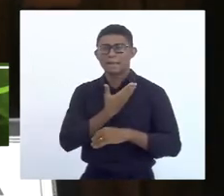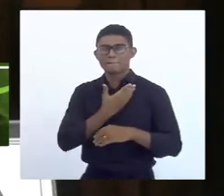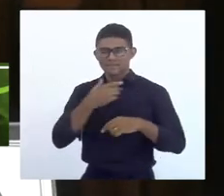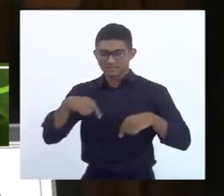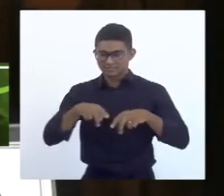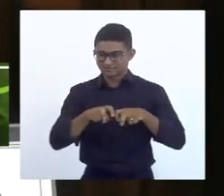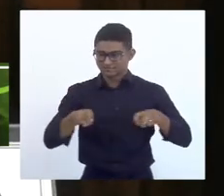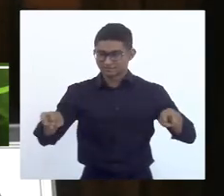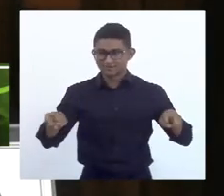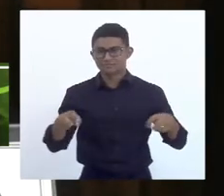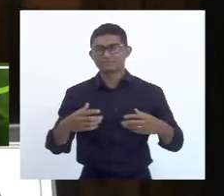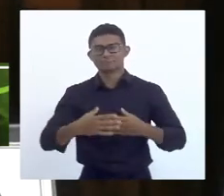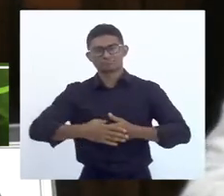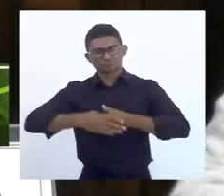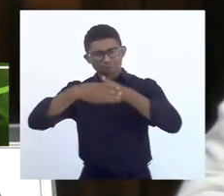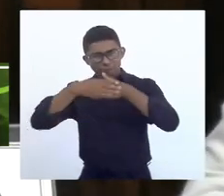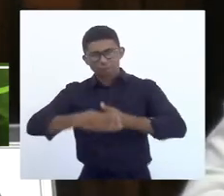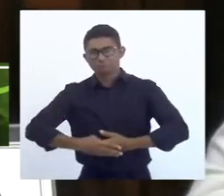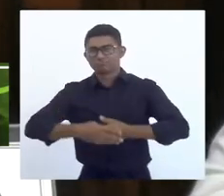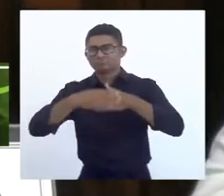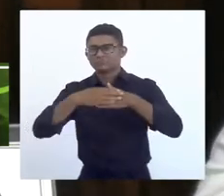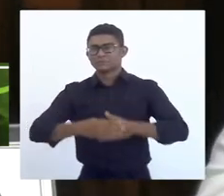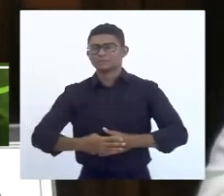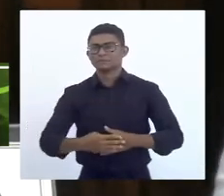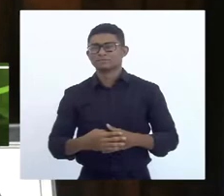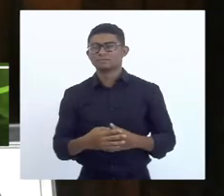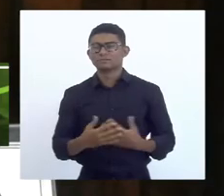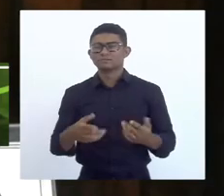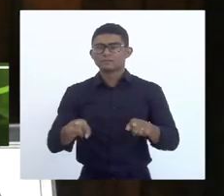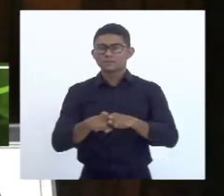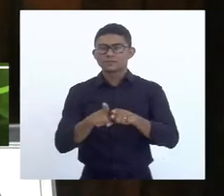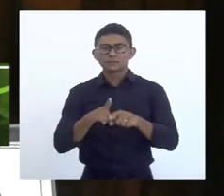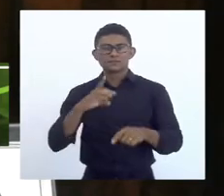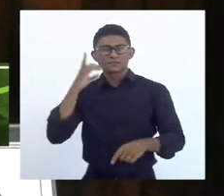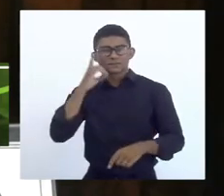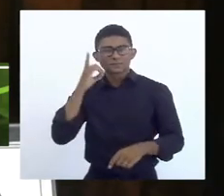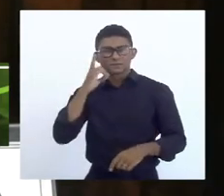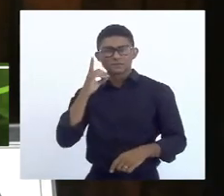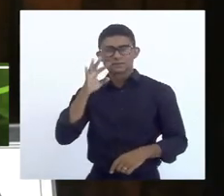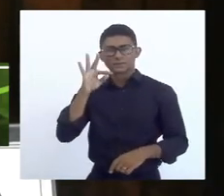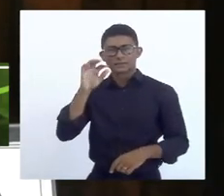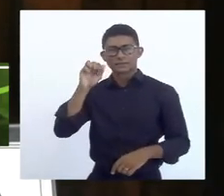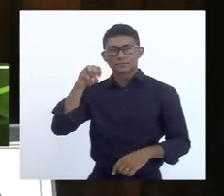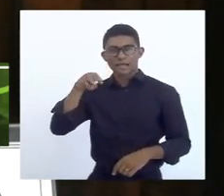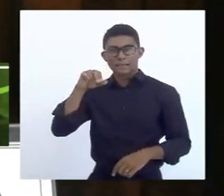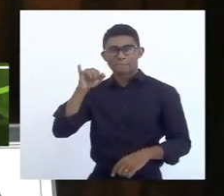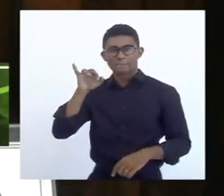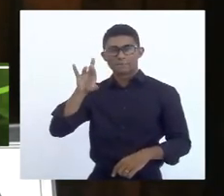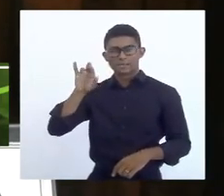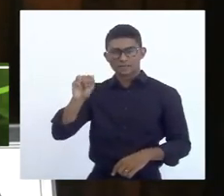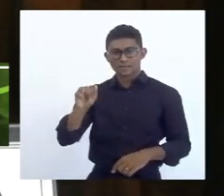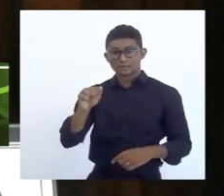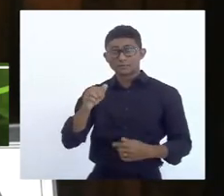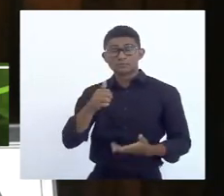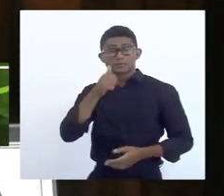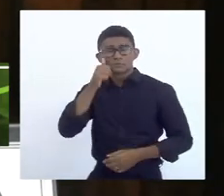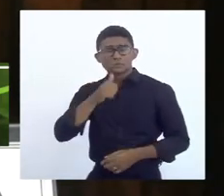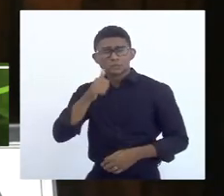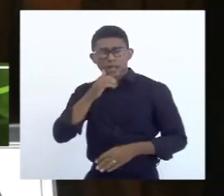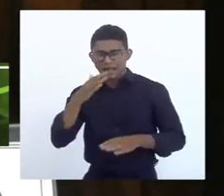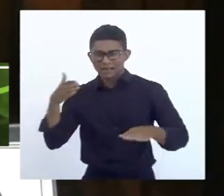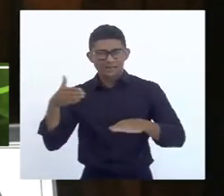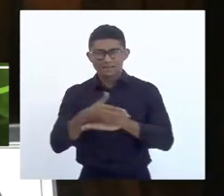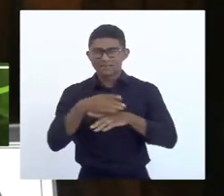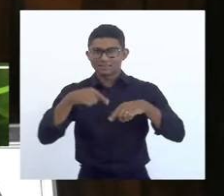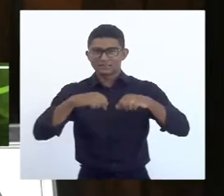mesa. Se vocês me permitem, eu quero fazer isso na figura da deputada Talíria, que acabou de chegar, porque, para mim, cada mulher que entra com a sua filha